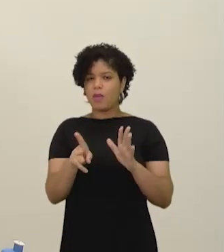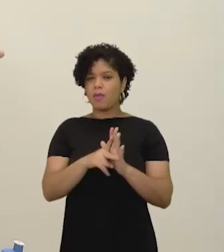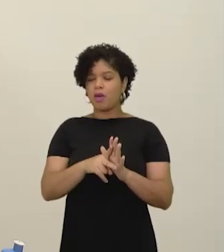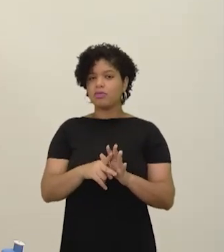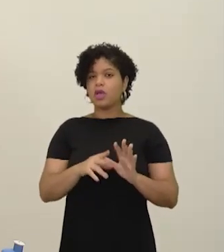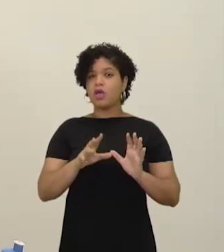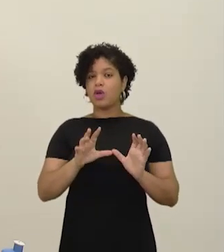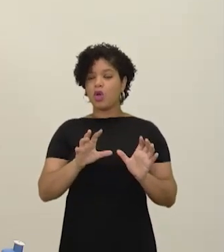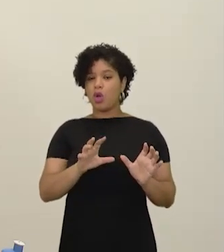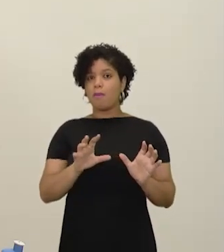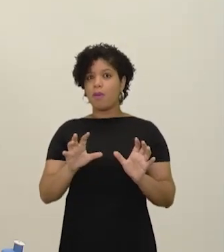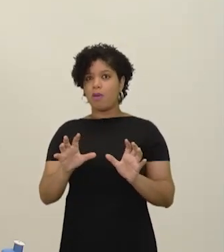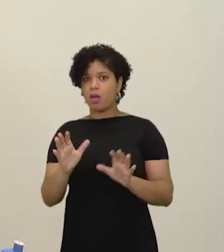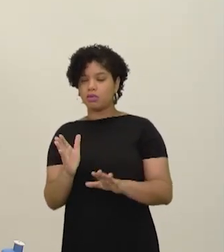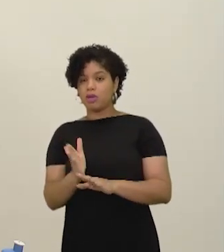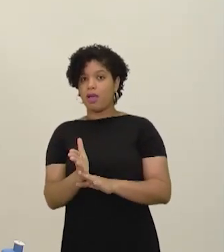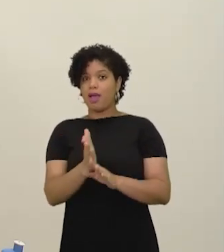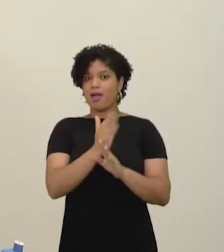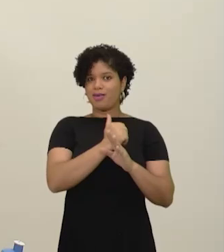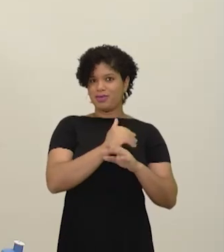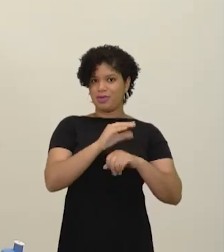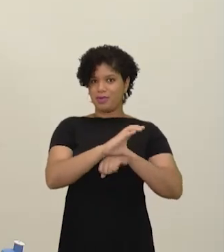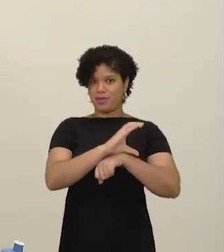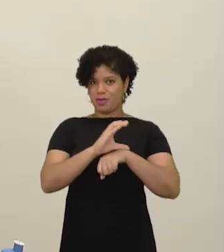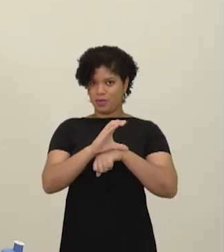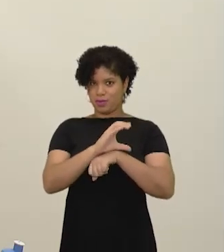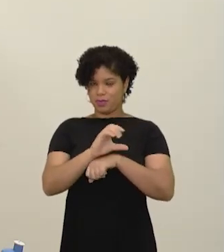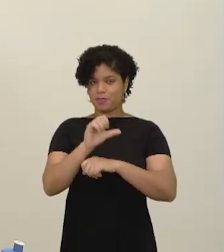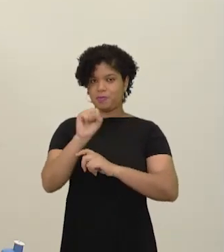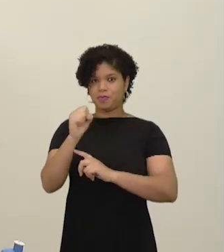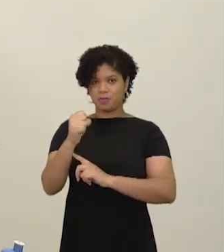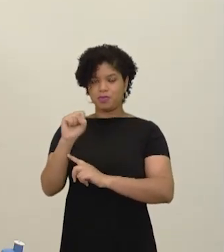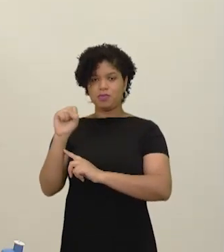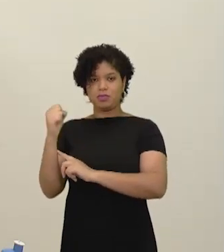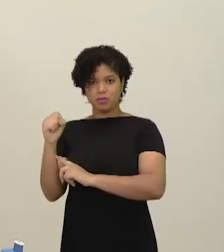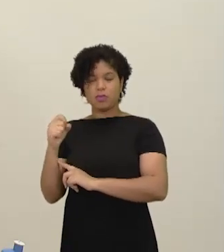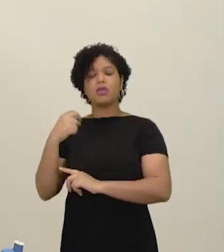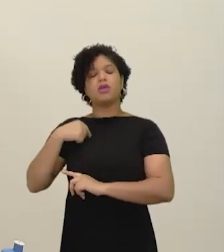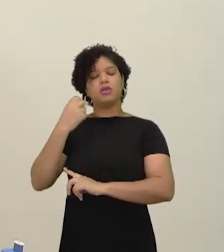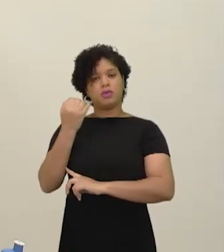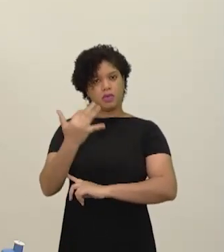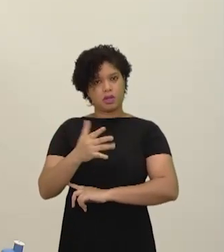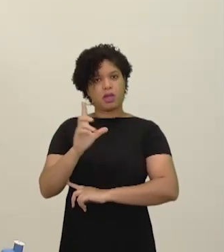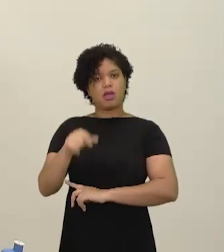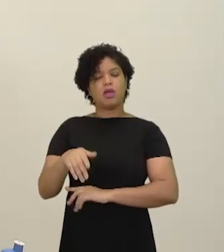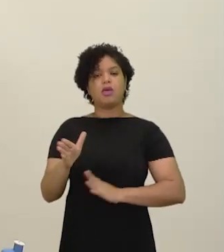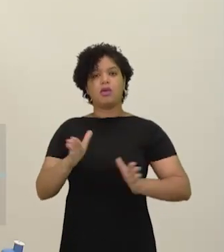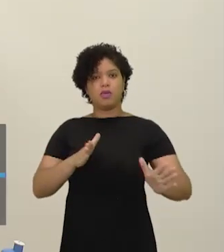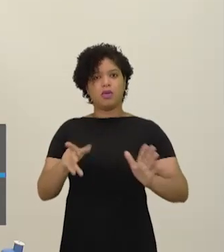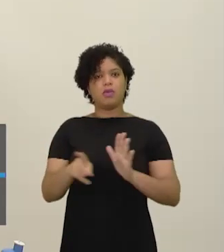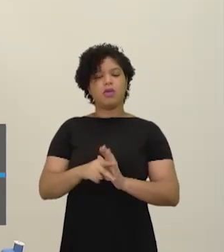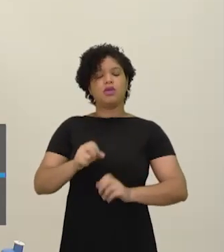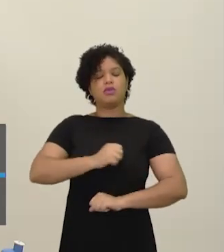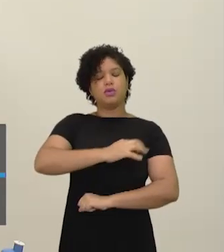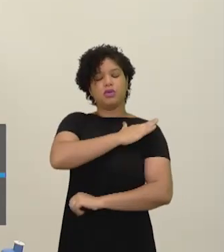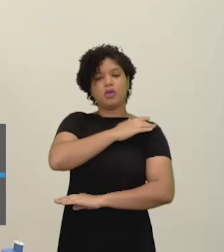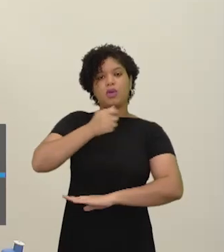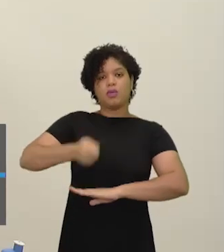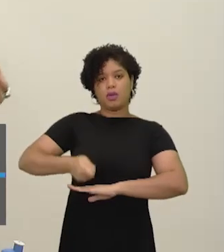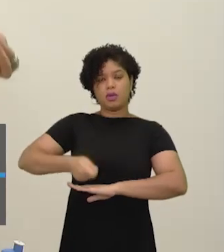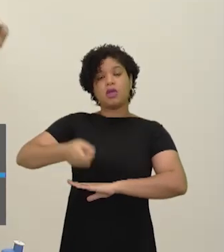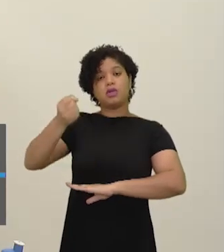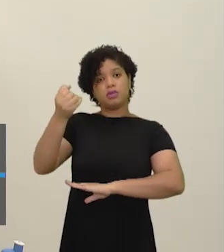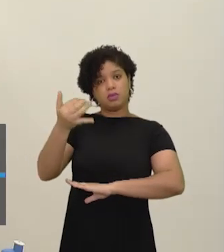momentos anteriores aí à Constituição de 88. Então, eu já falei que foram 21 anos de ditadura civil-militar, falamos do